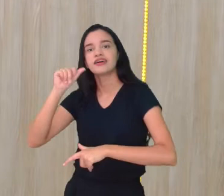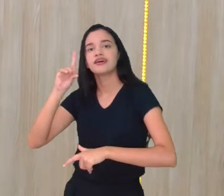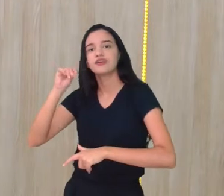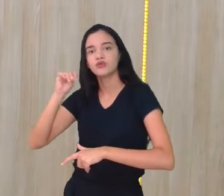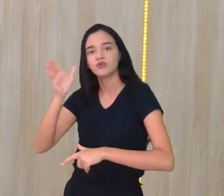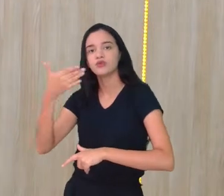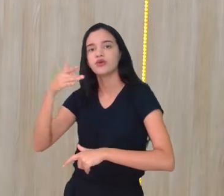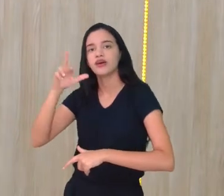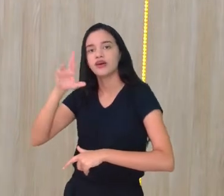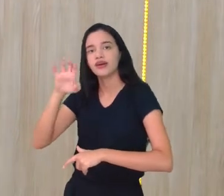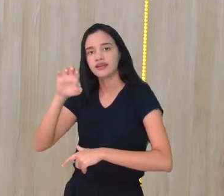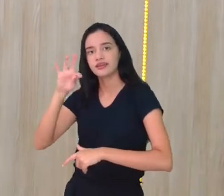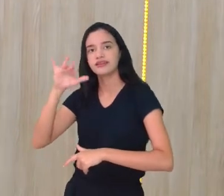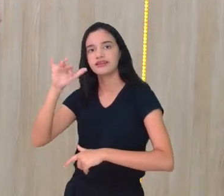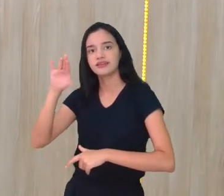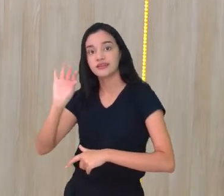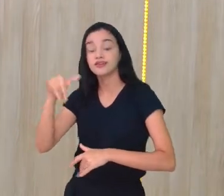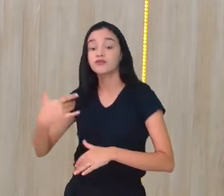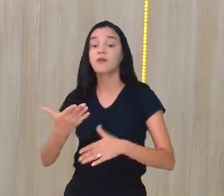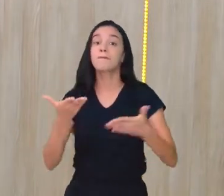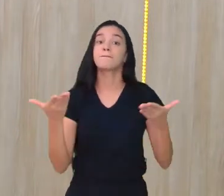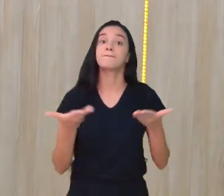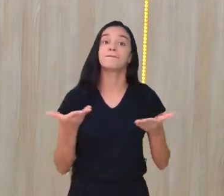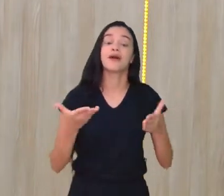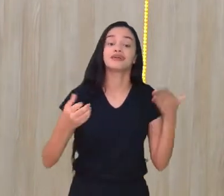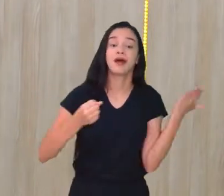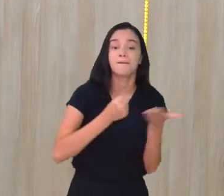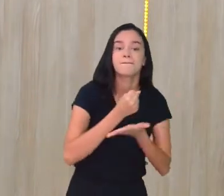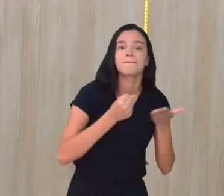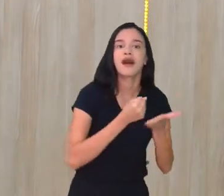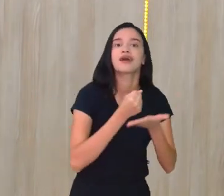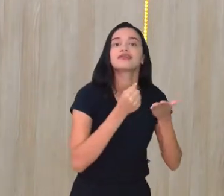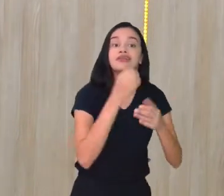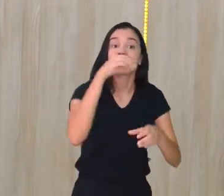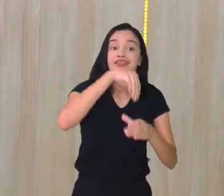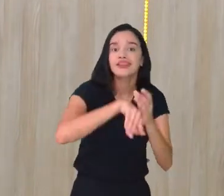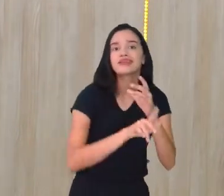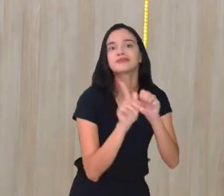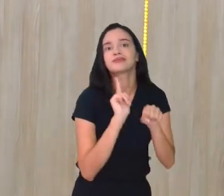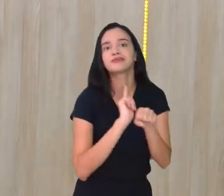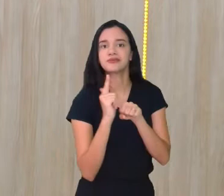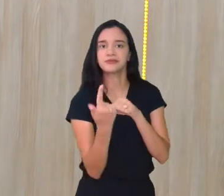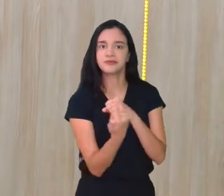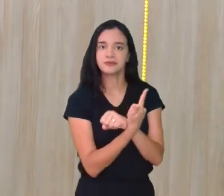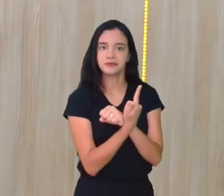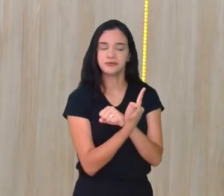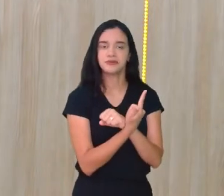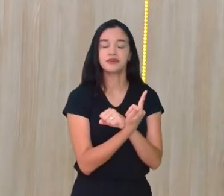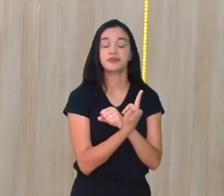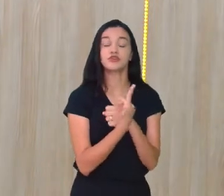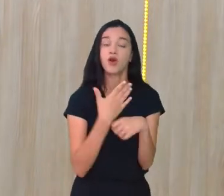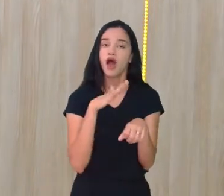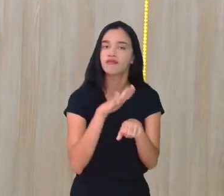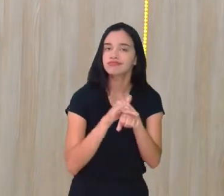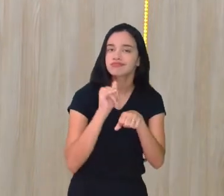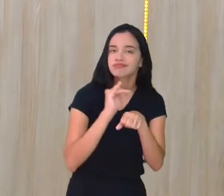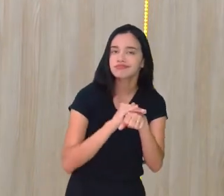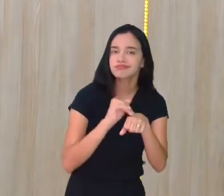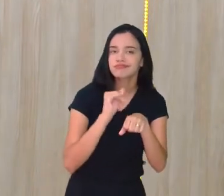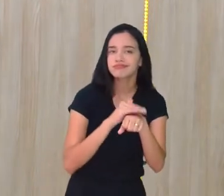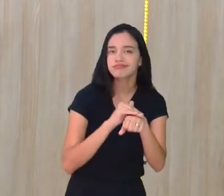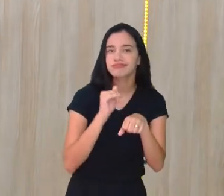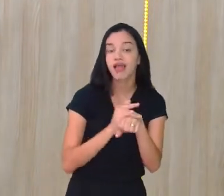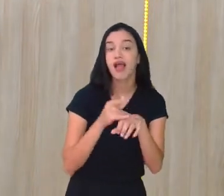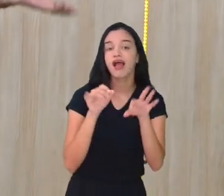mas quando a gente fala da categoria base lá, lugar, dentro da geografia, presa a questão da afetividade,